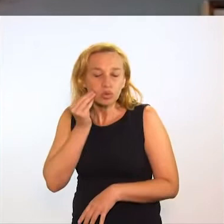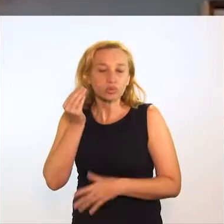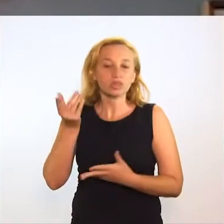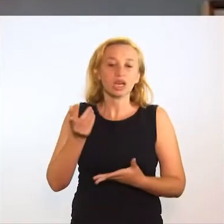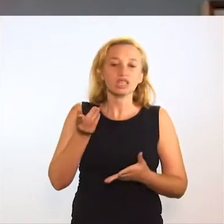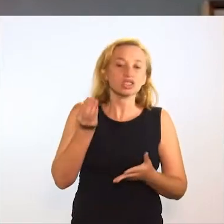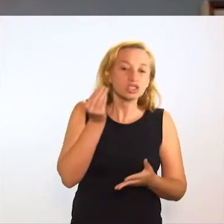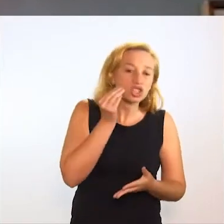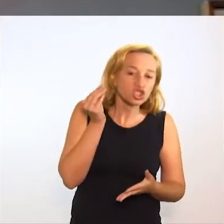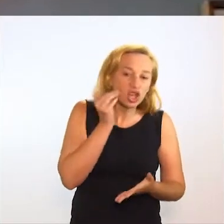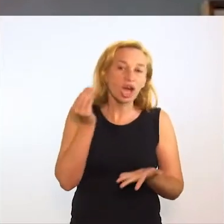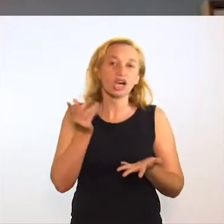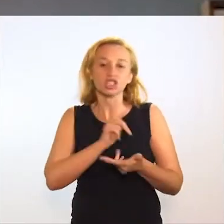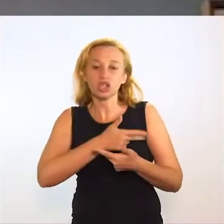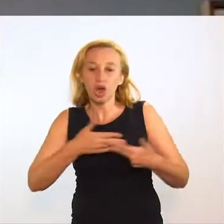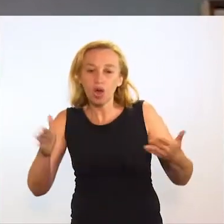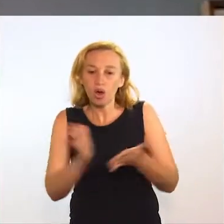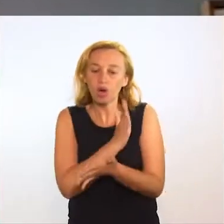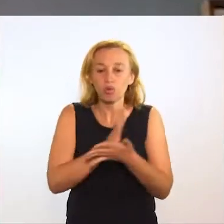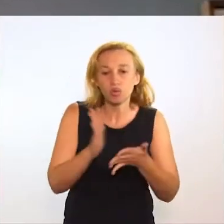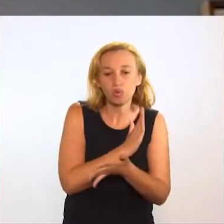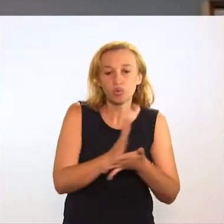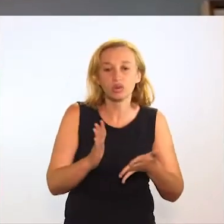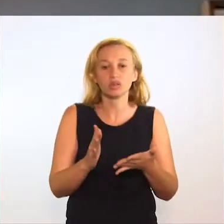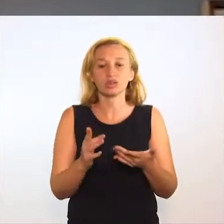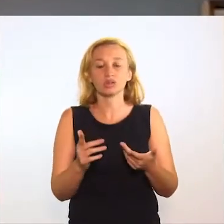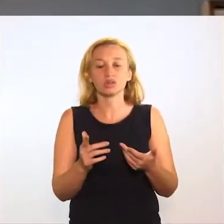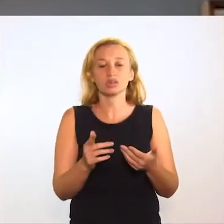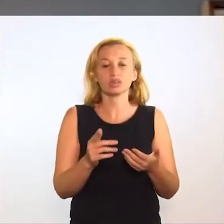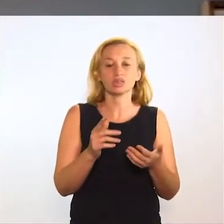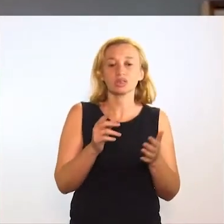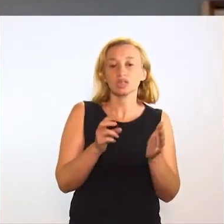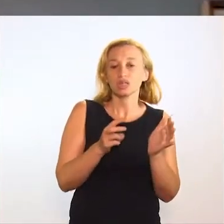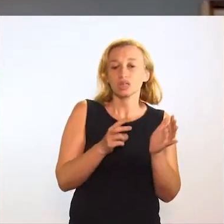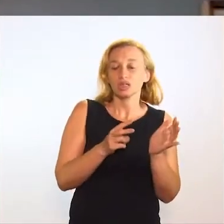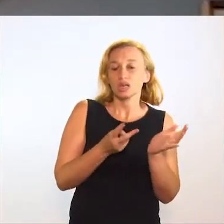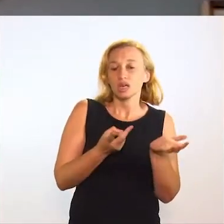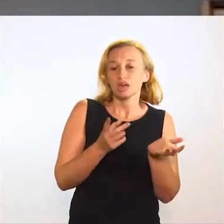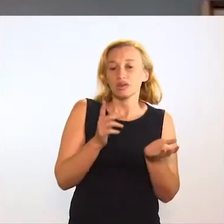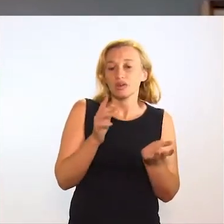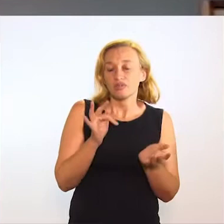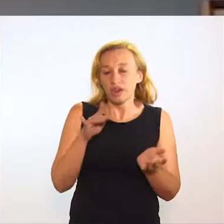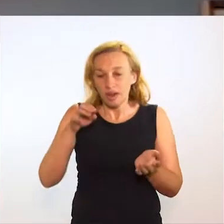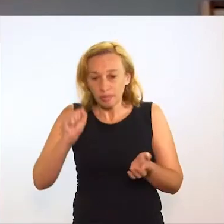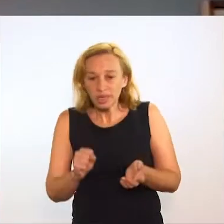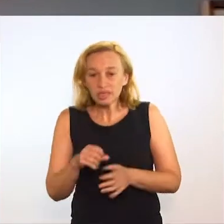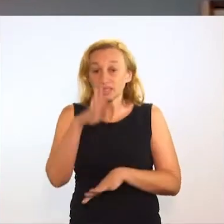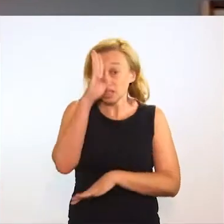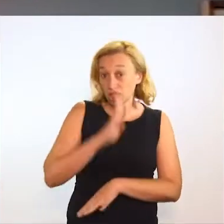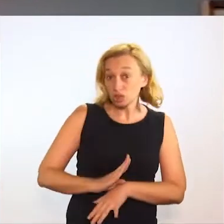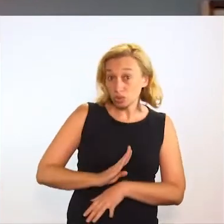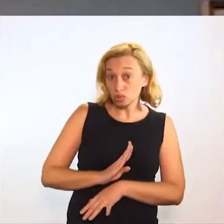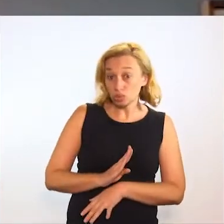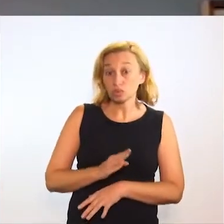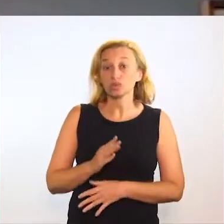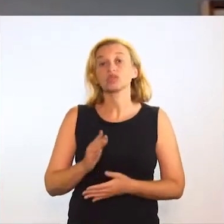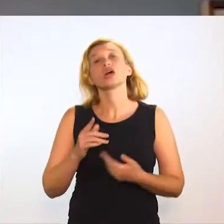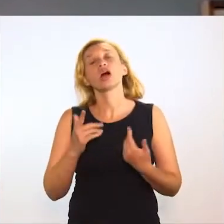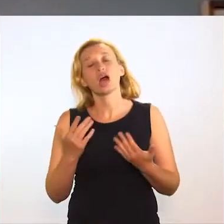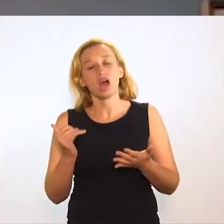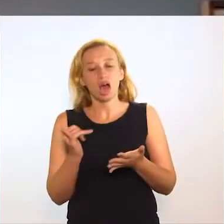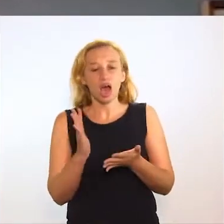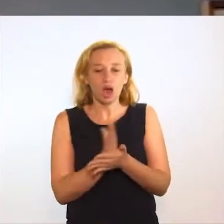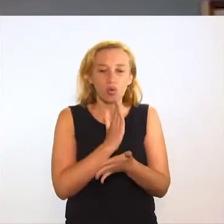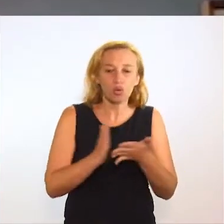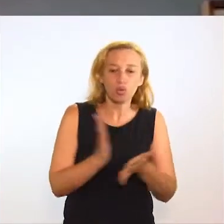de testar algumas ferramentas que estavam gratuitas e disponíveis, né? Acho que muita gente que tinha